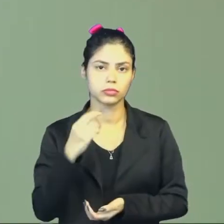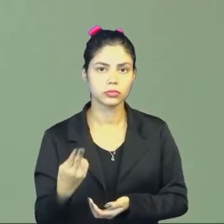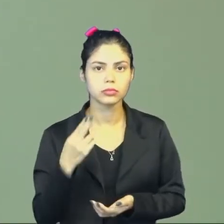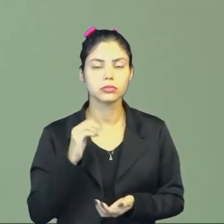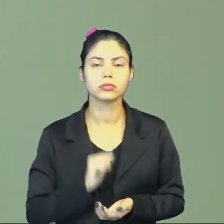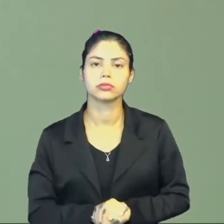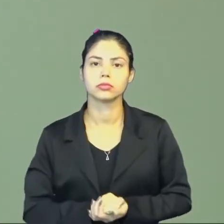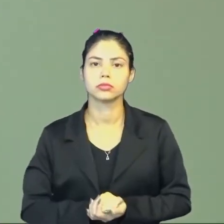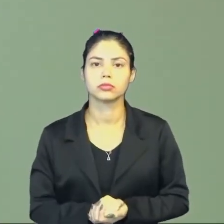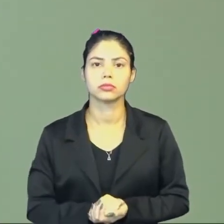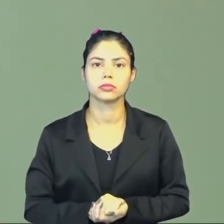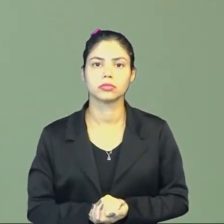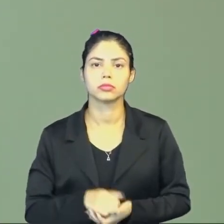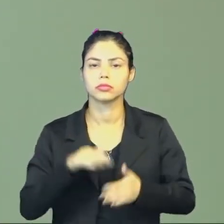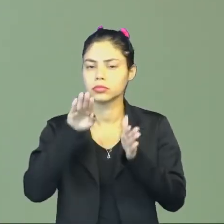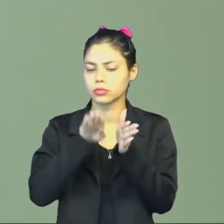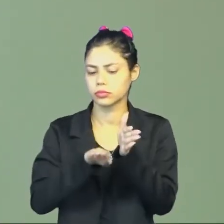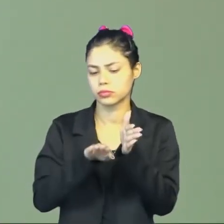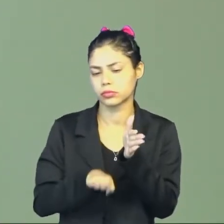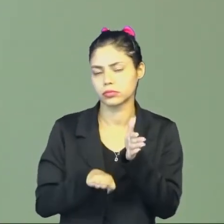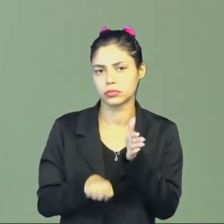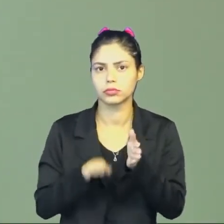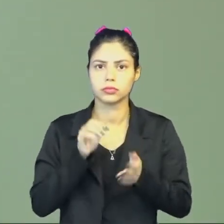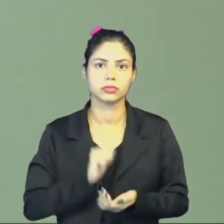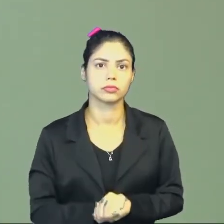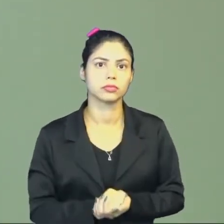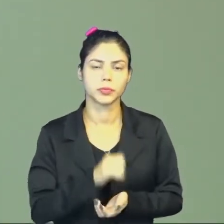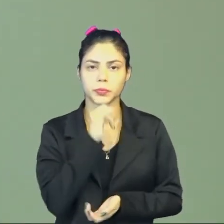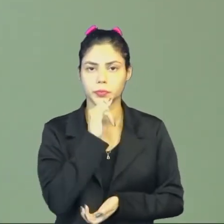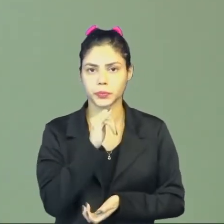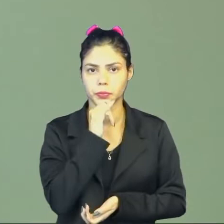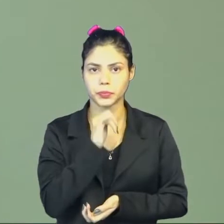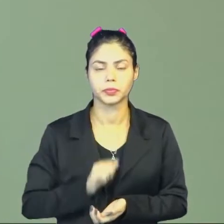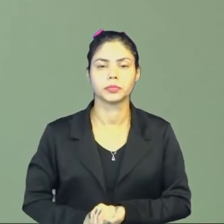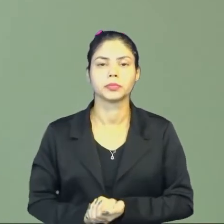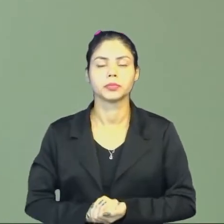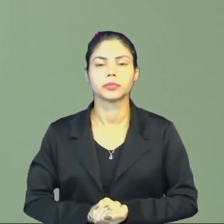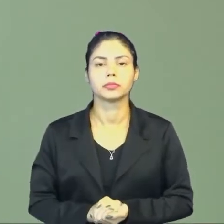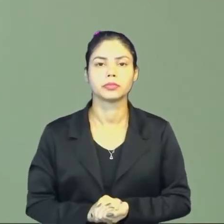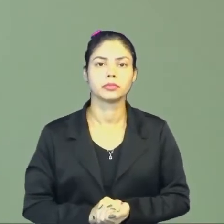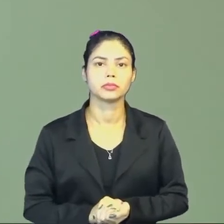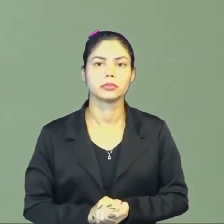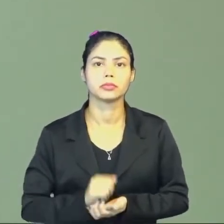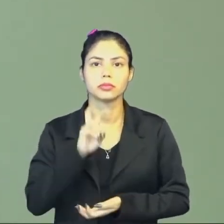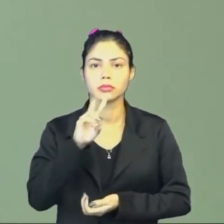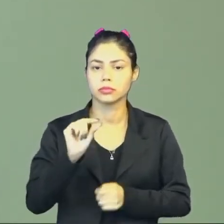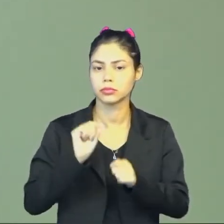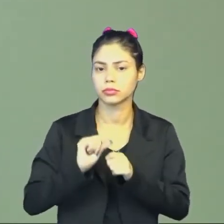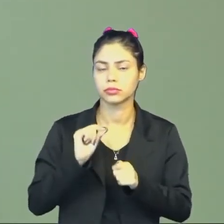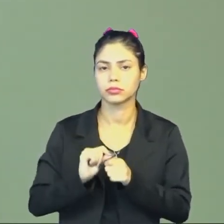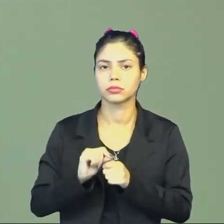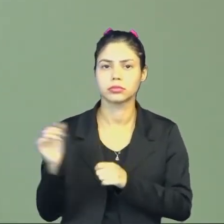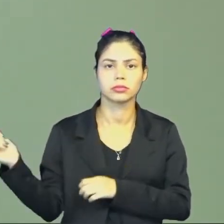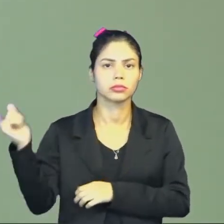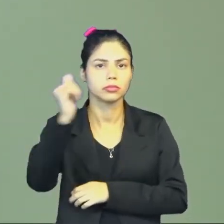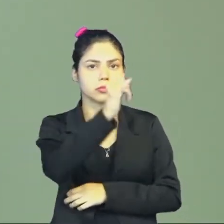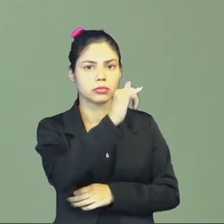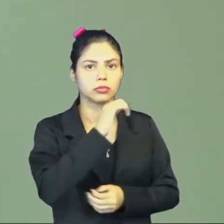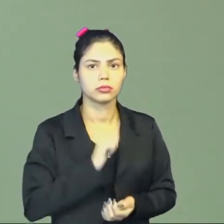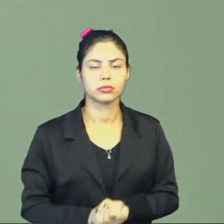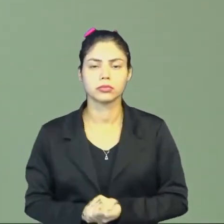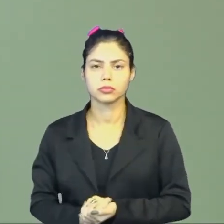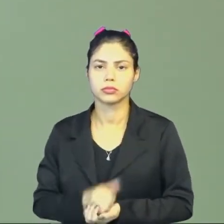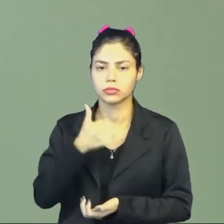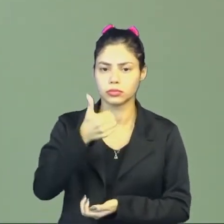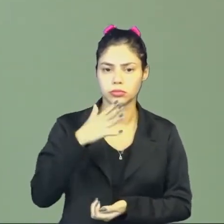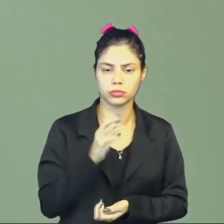momento e o que vai baixando. Um exemplo clássico. Você vai fazer uma viagem de